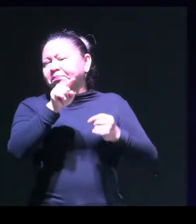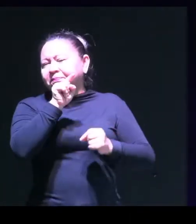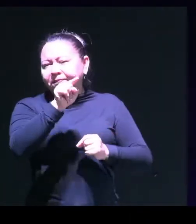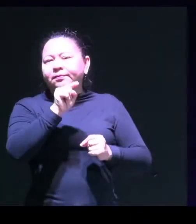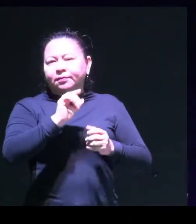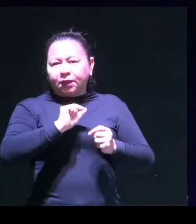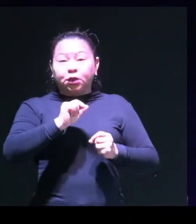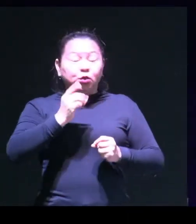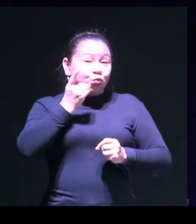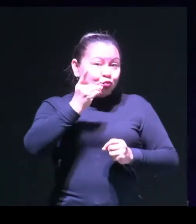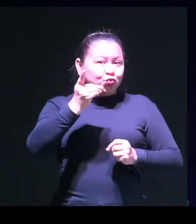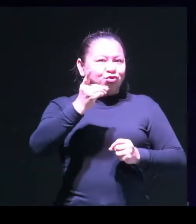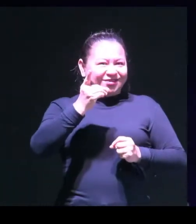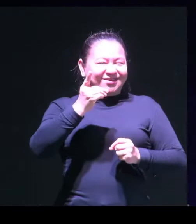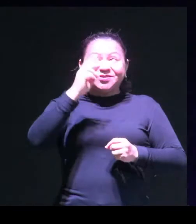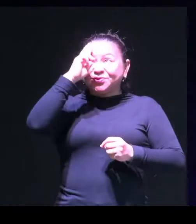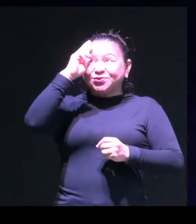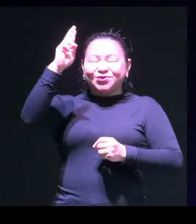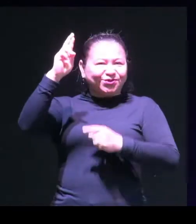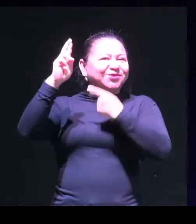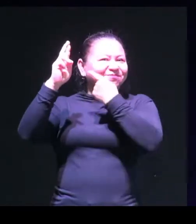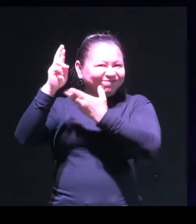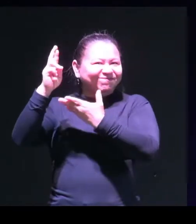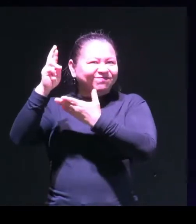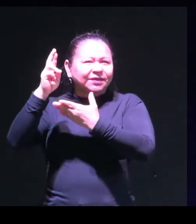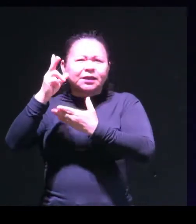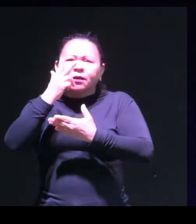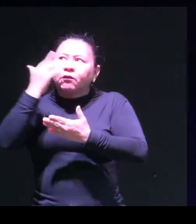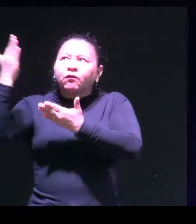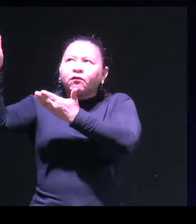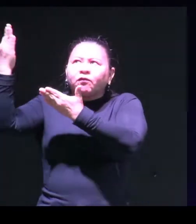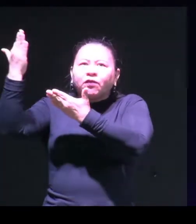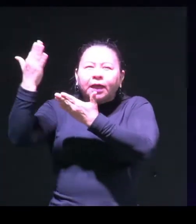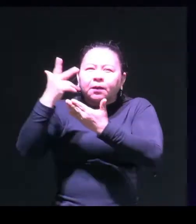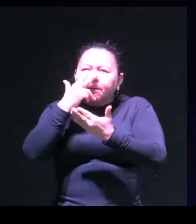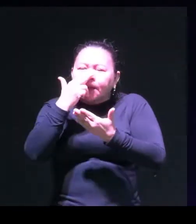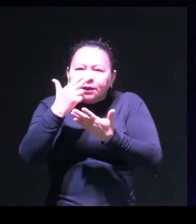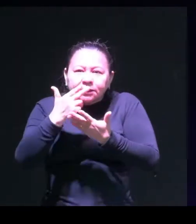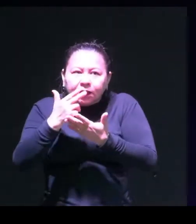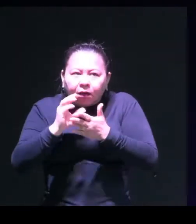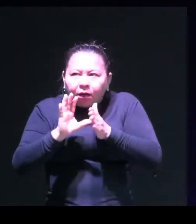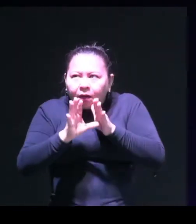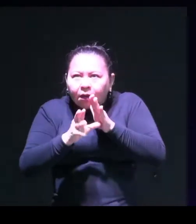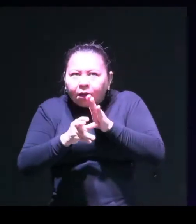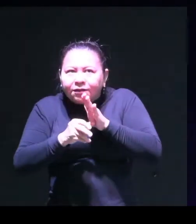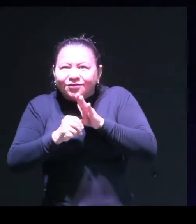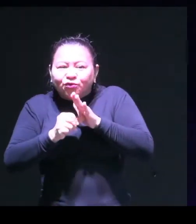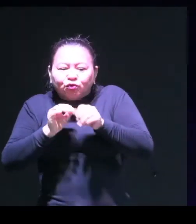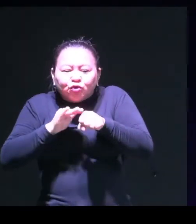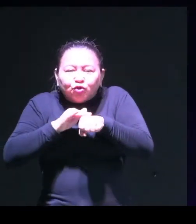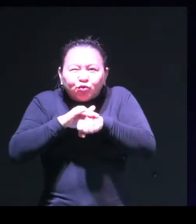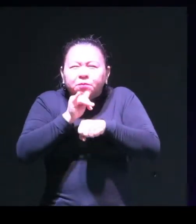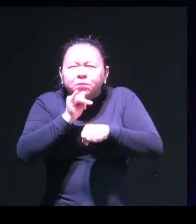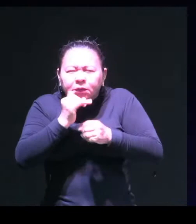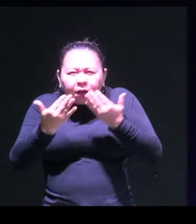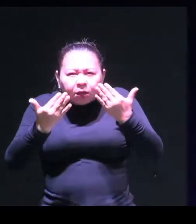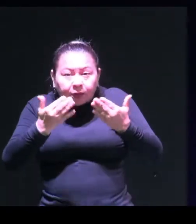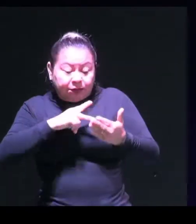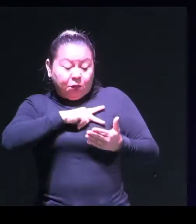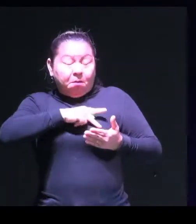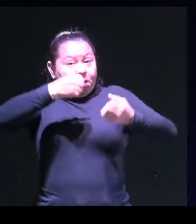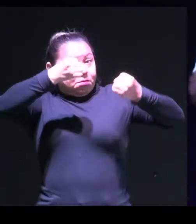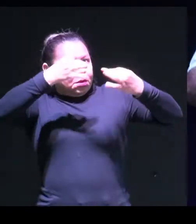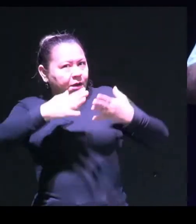perfeitamente que o dia do Senhor vem como um ladrão de noite. Presta atenção em cada frase. Eu quero repetir, Paulo diz